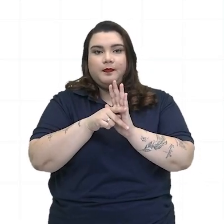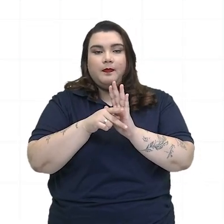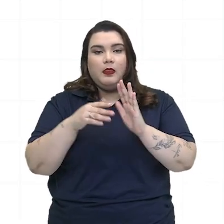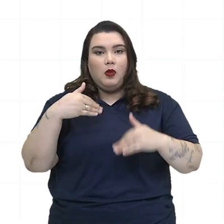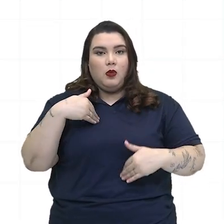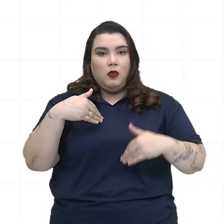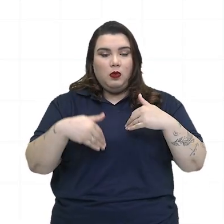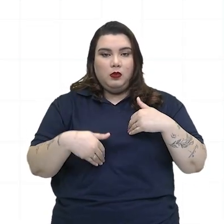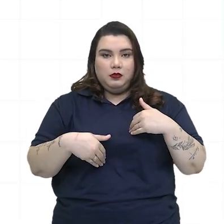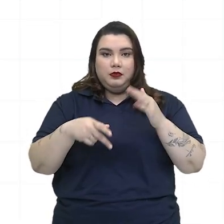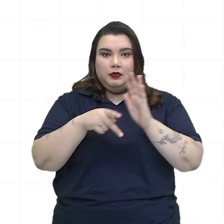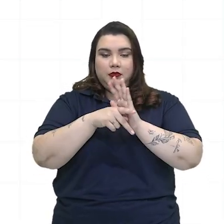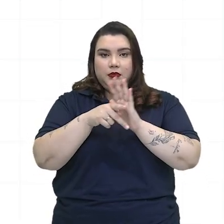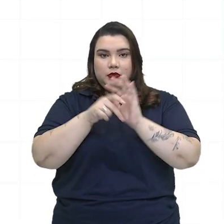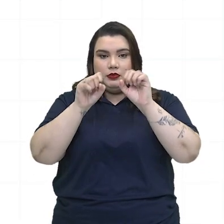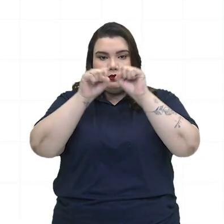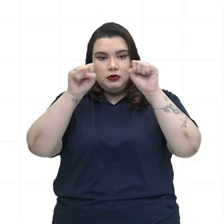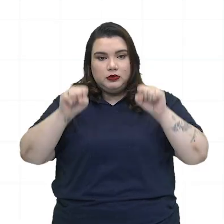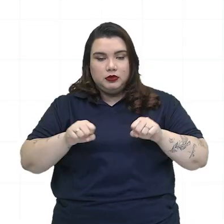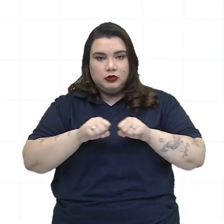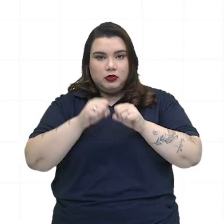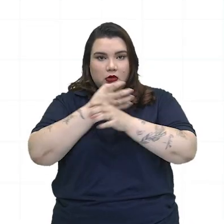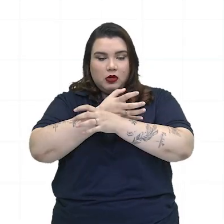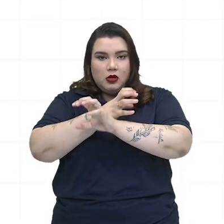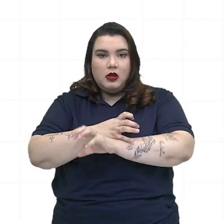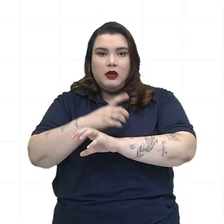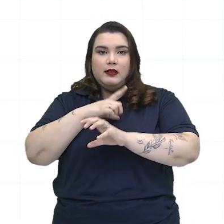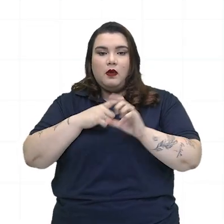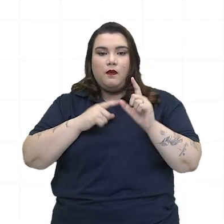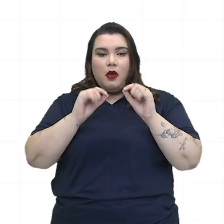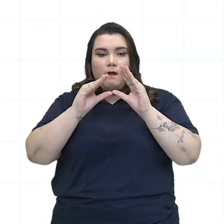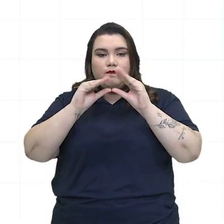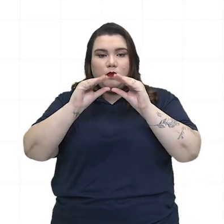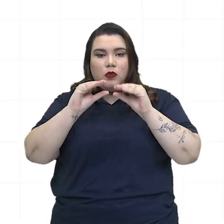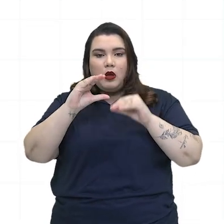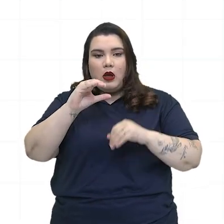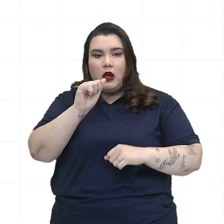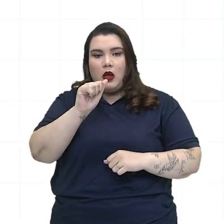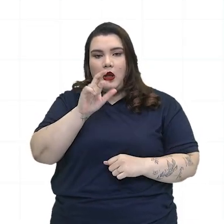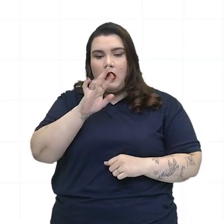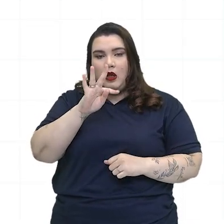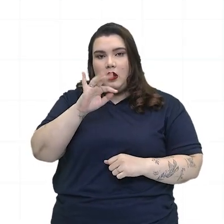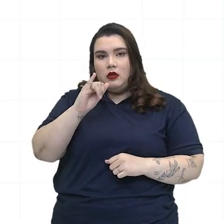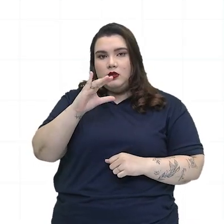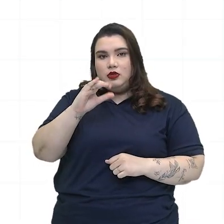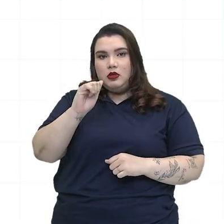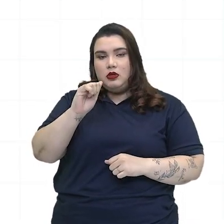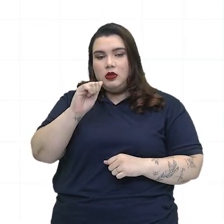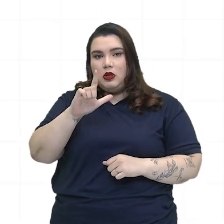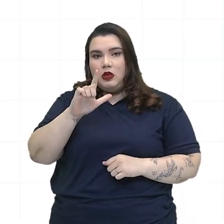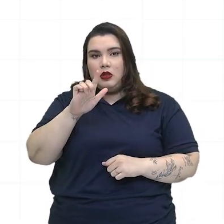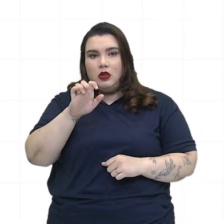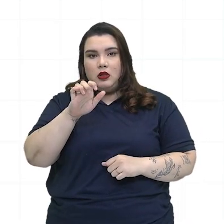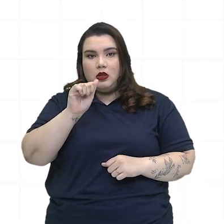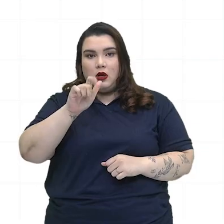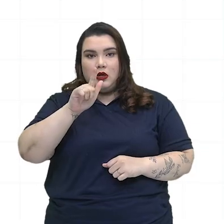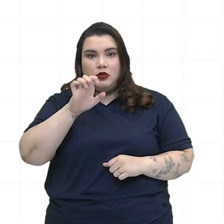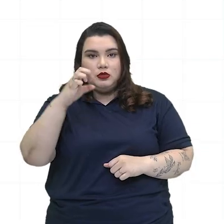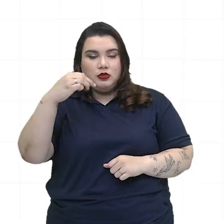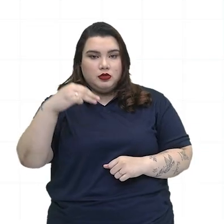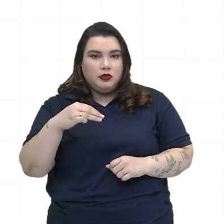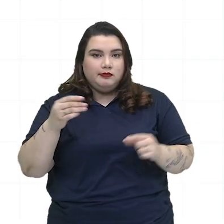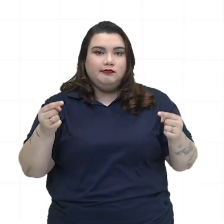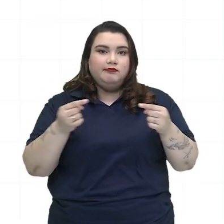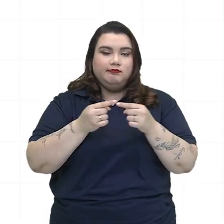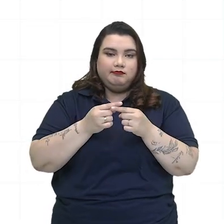composição do sistema esquelético vai nutrir a cartilagem. Então, se falta componentes para o sistema esquelético, a cartilagem também